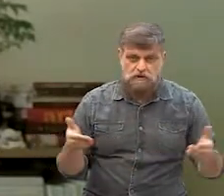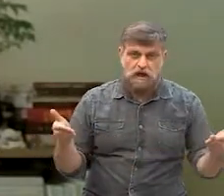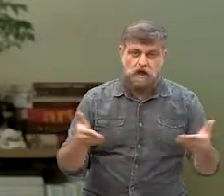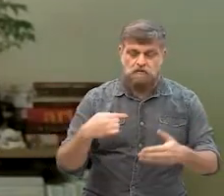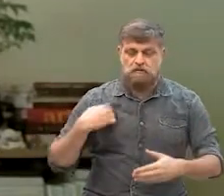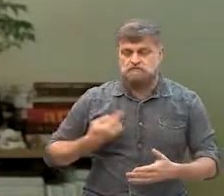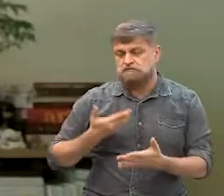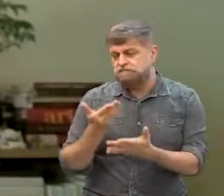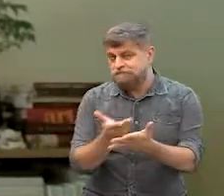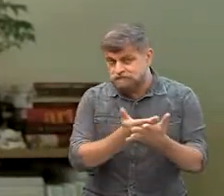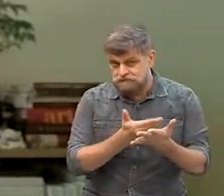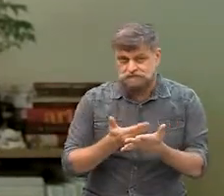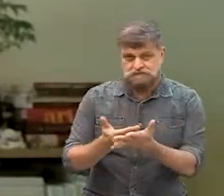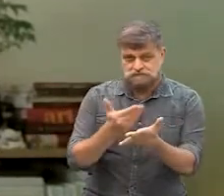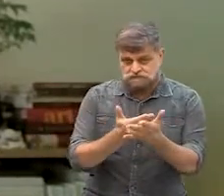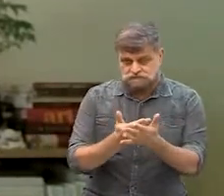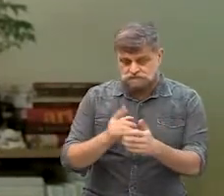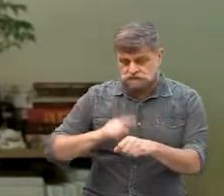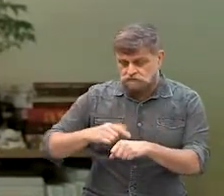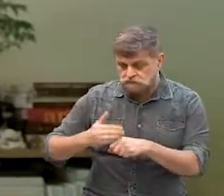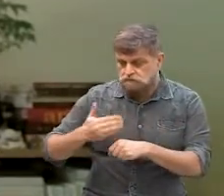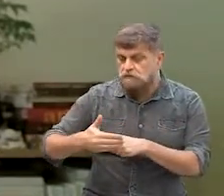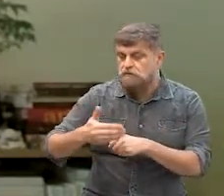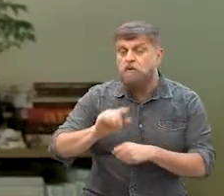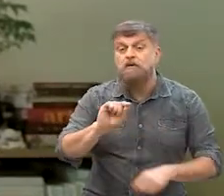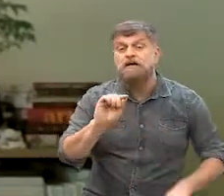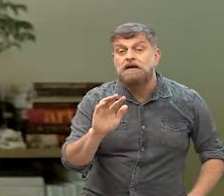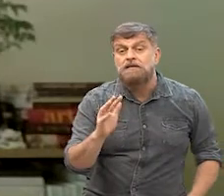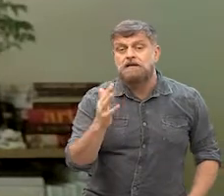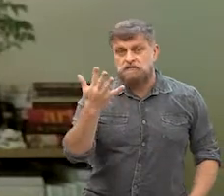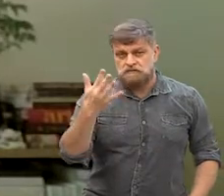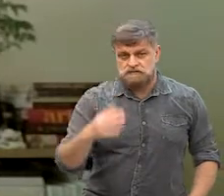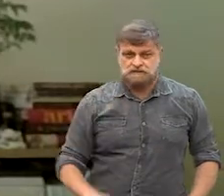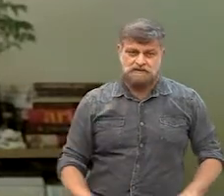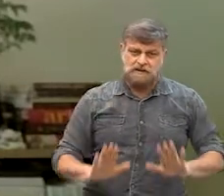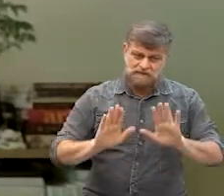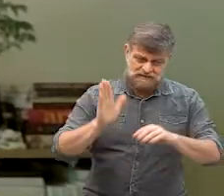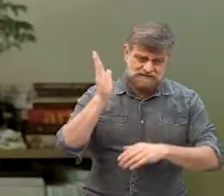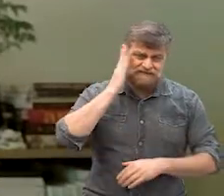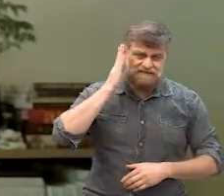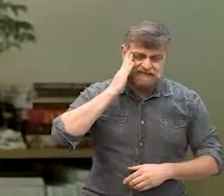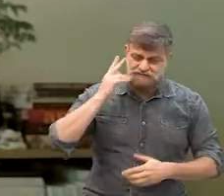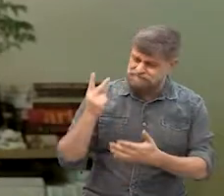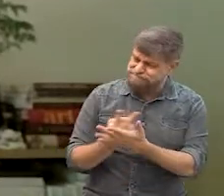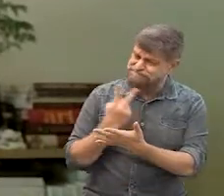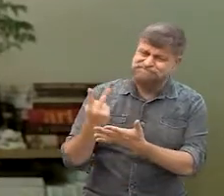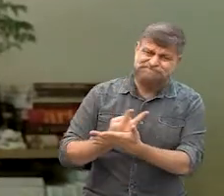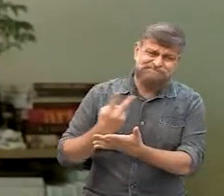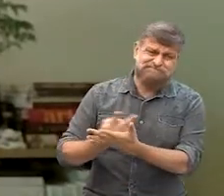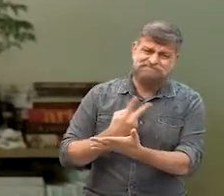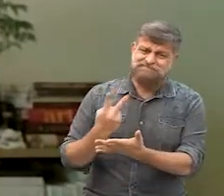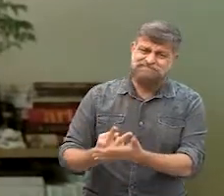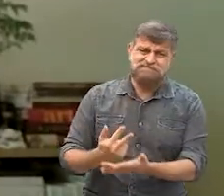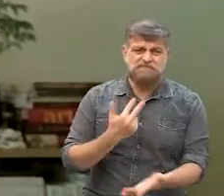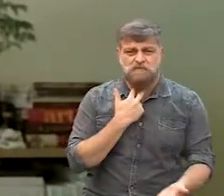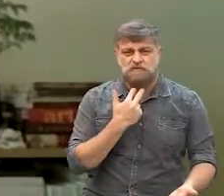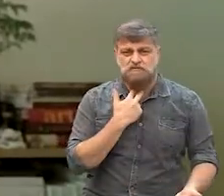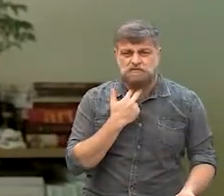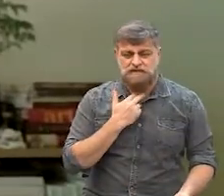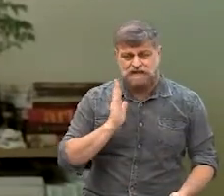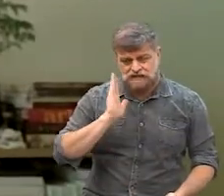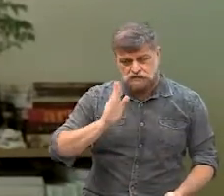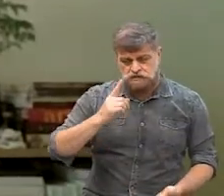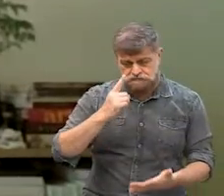ter que estudar isso a longo prazo e verificar o que está acontecendo, mas que não deveria acontecer, Isso já está de comum acordo e